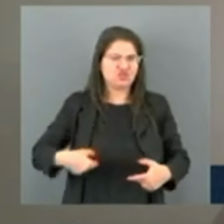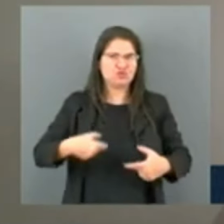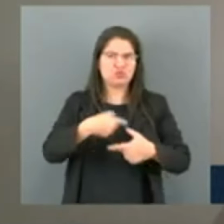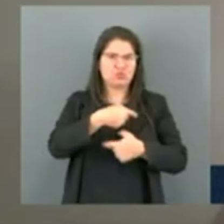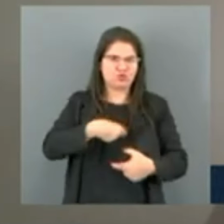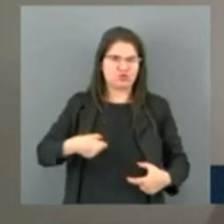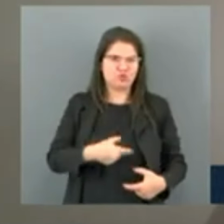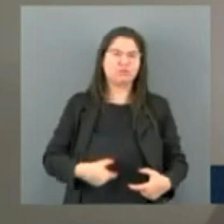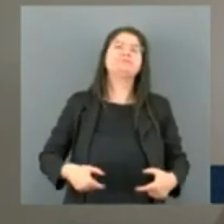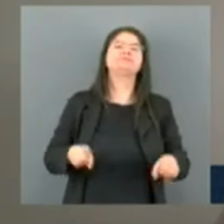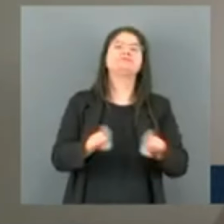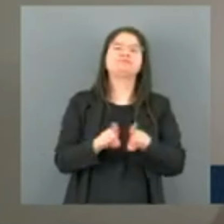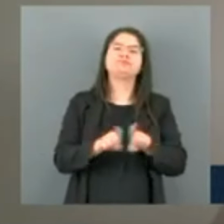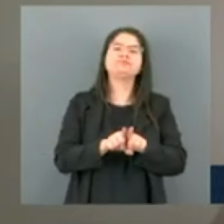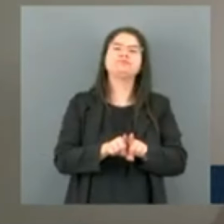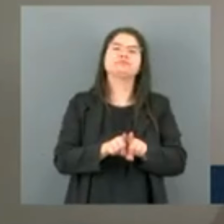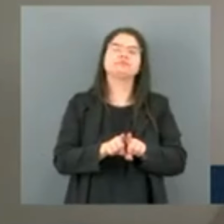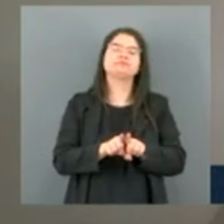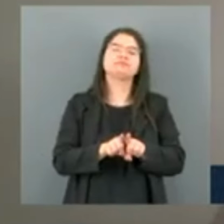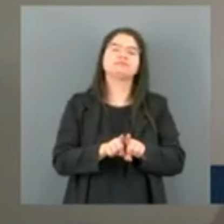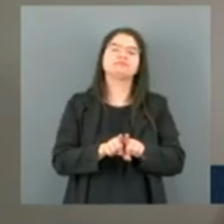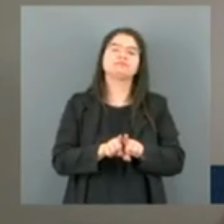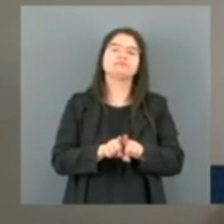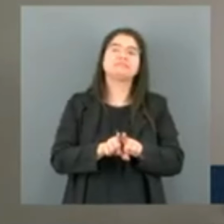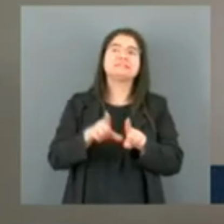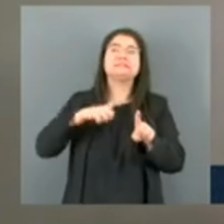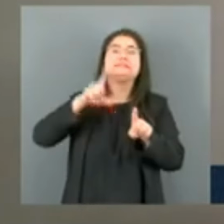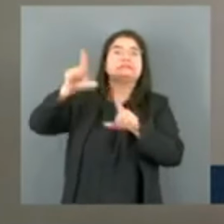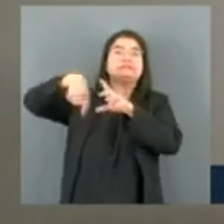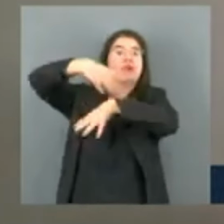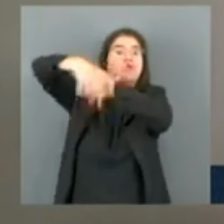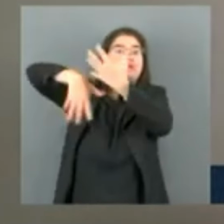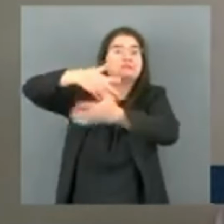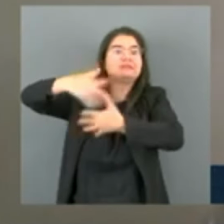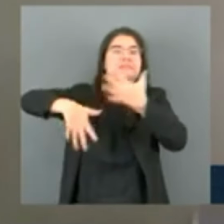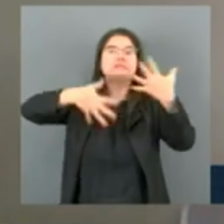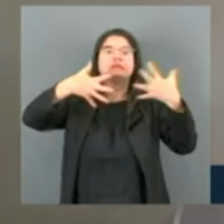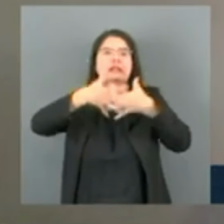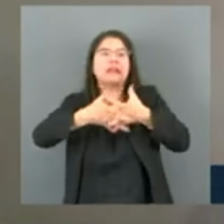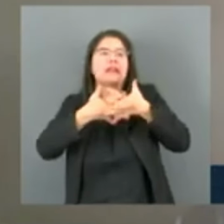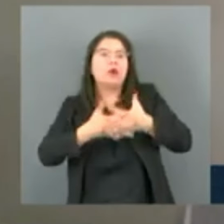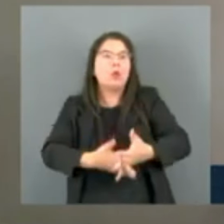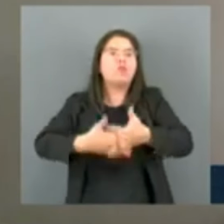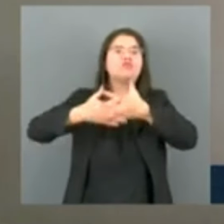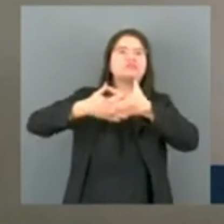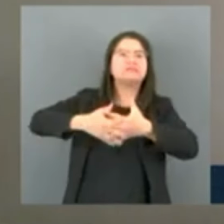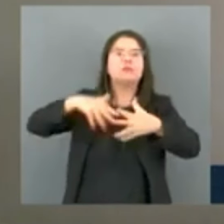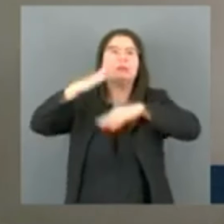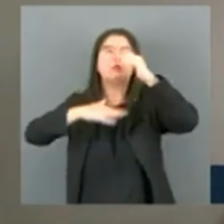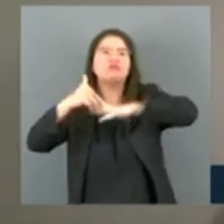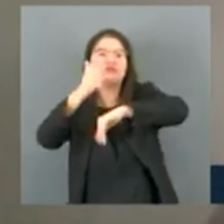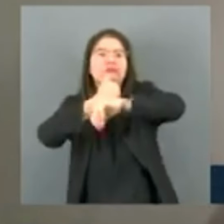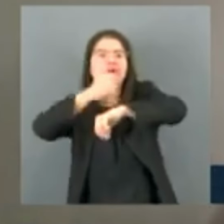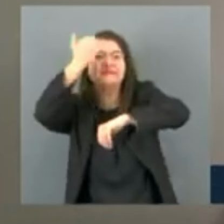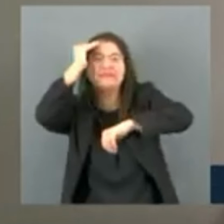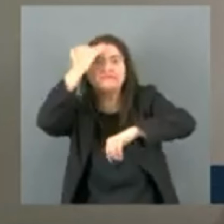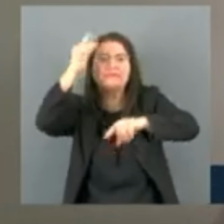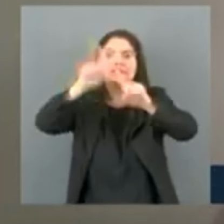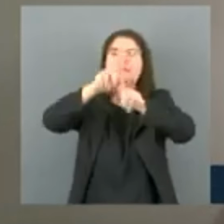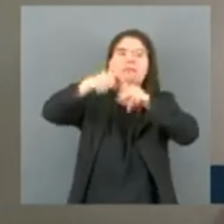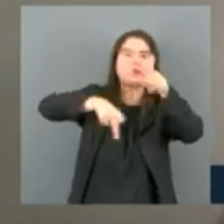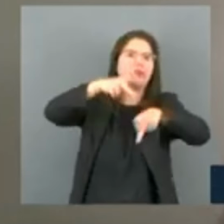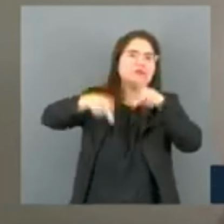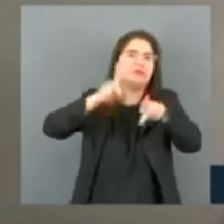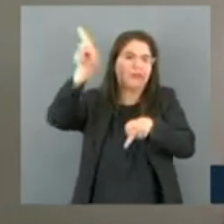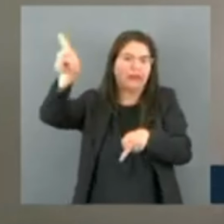e observa-se uma certa confusão entre os profissionais, uma confusão para com a população. E aqui no Brasil não seria